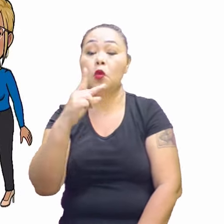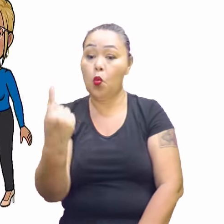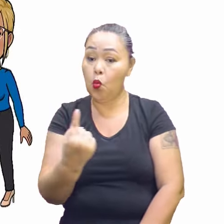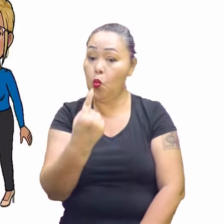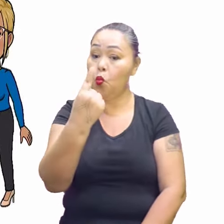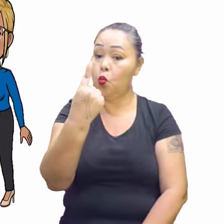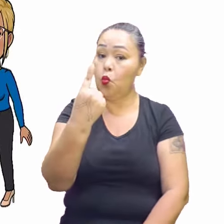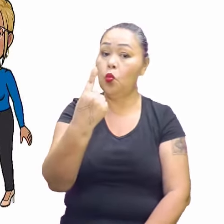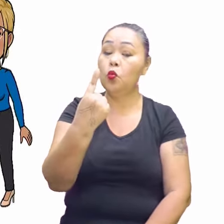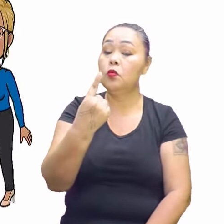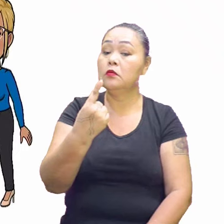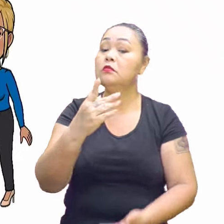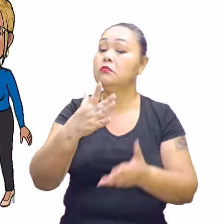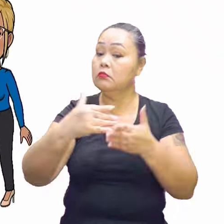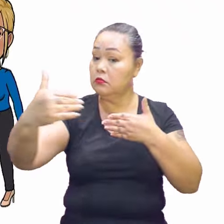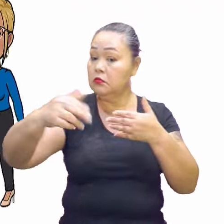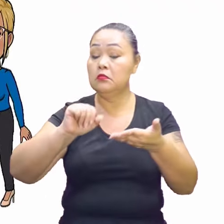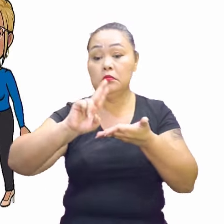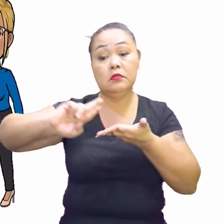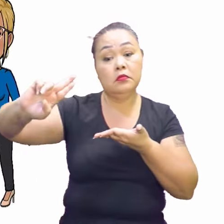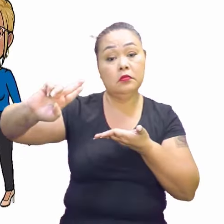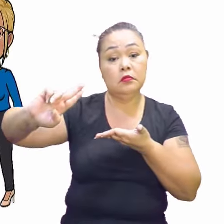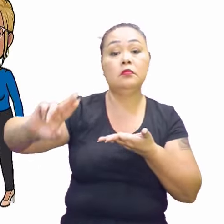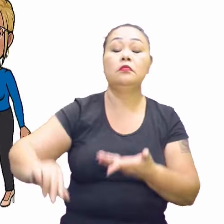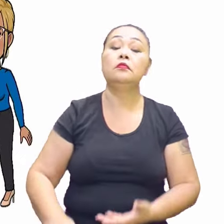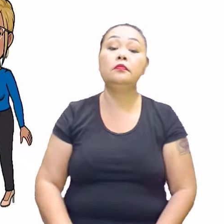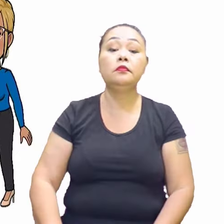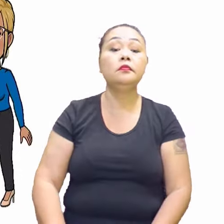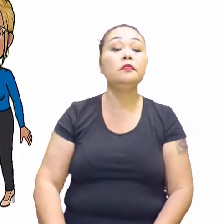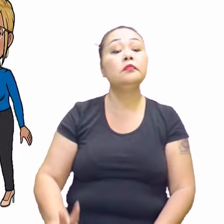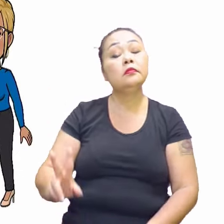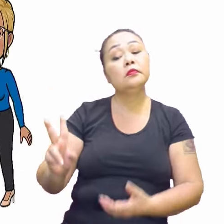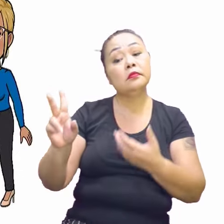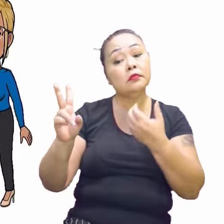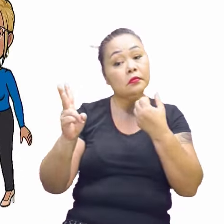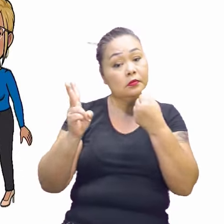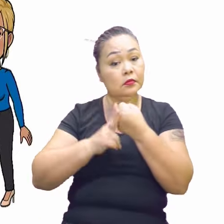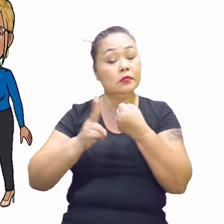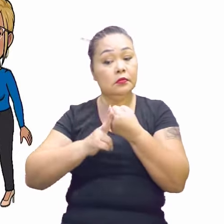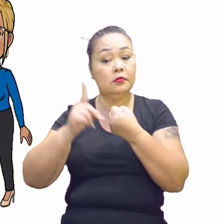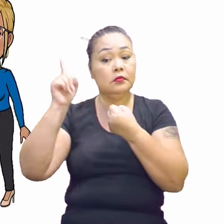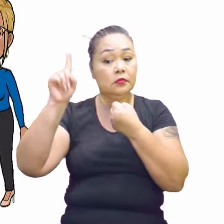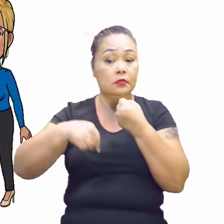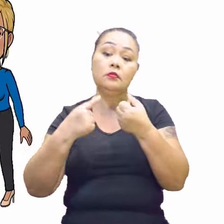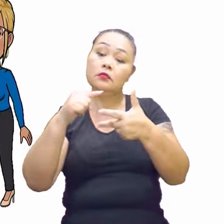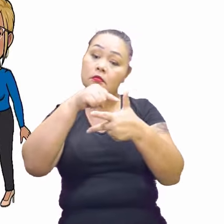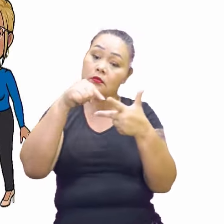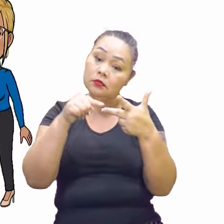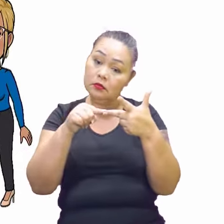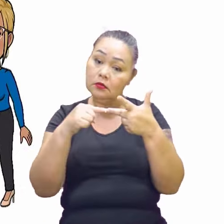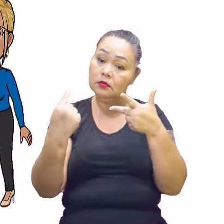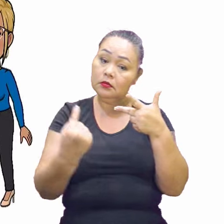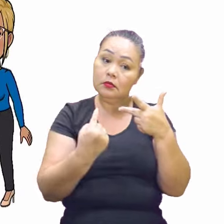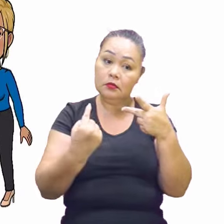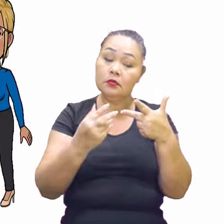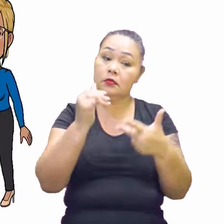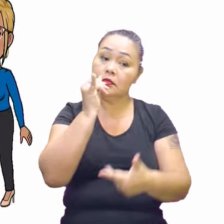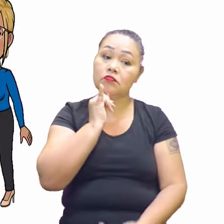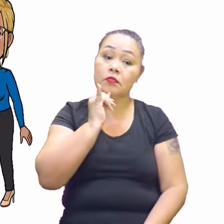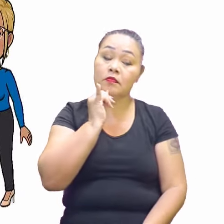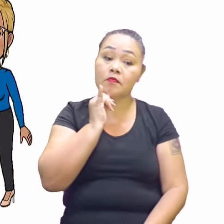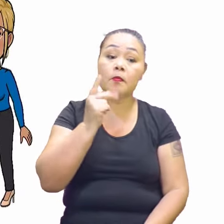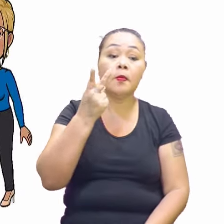grandes universidades. Grandes universidades. O verbo ficaria na terceira pessoa do singular. Olha lá o outro